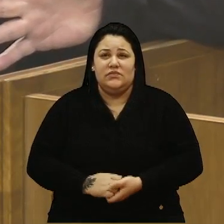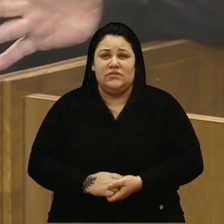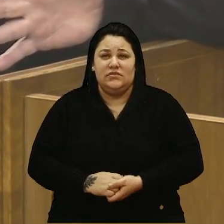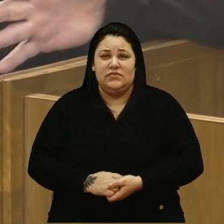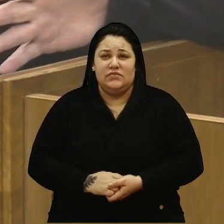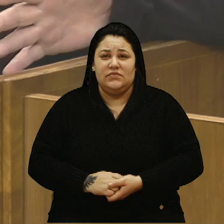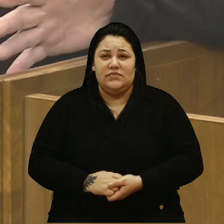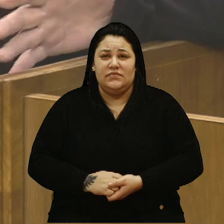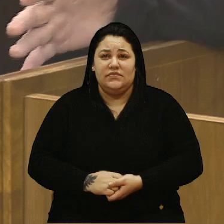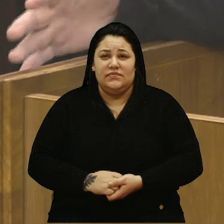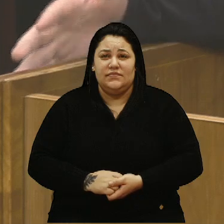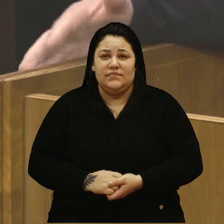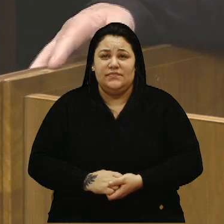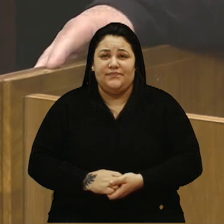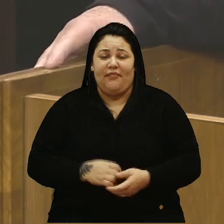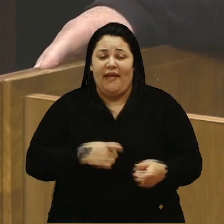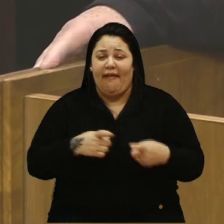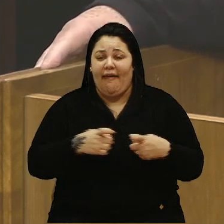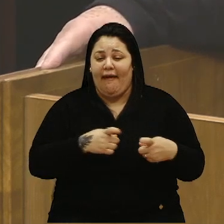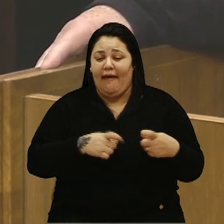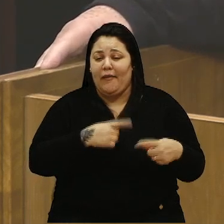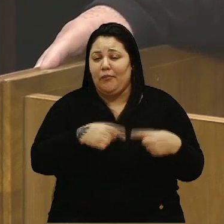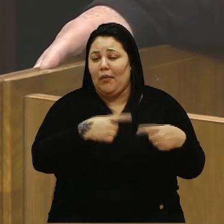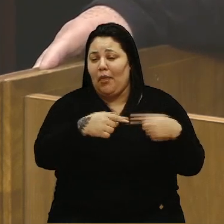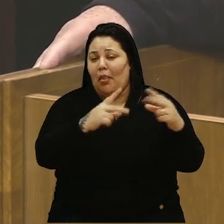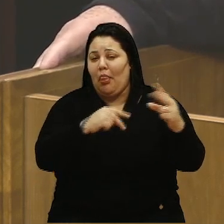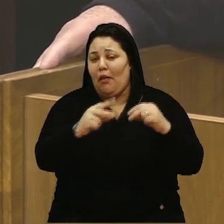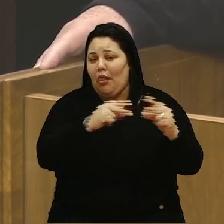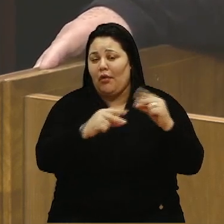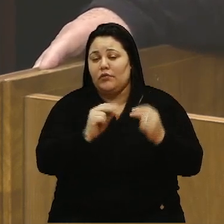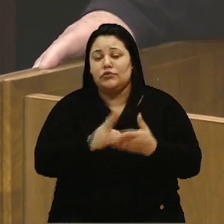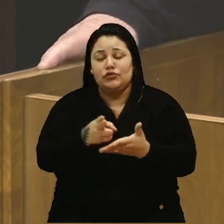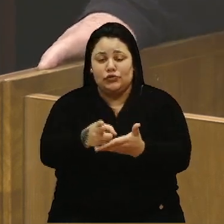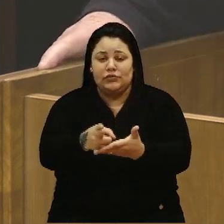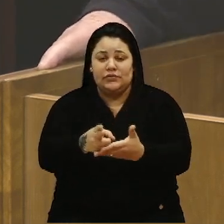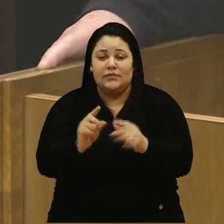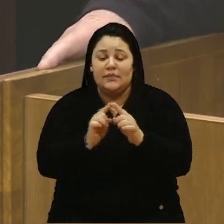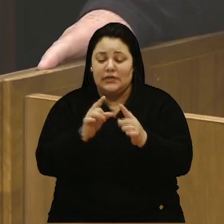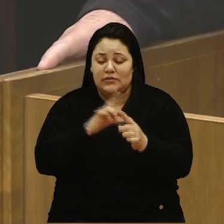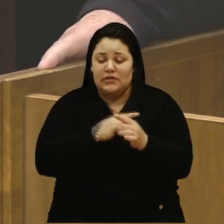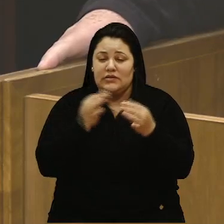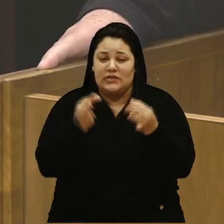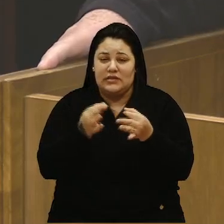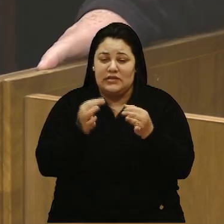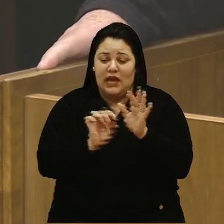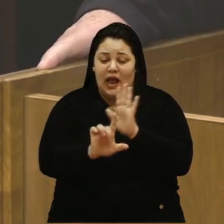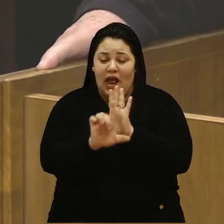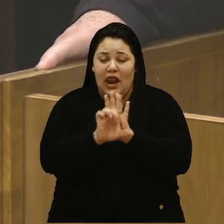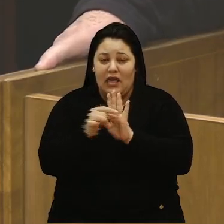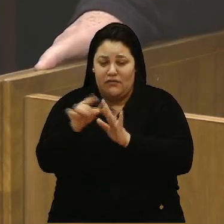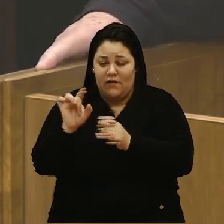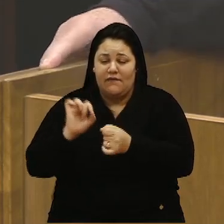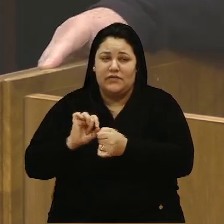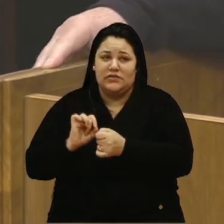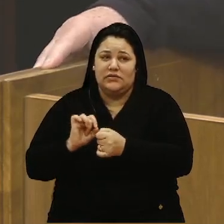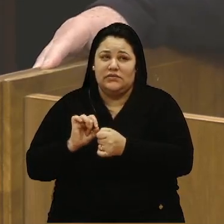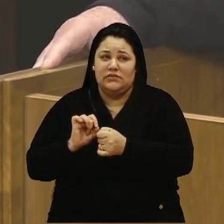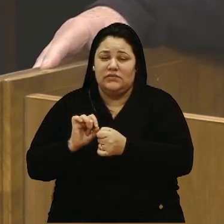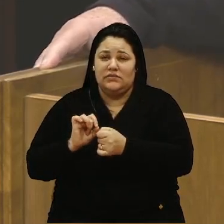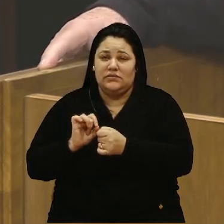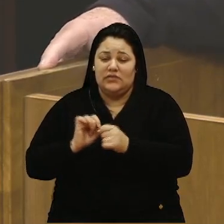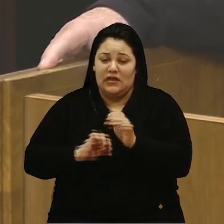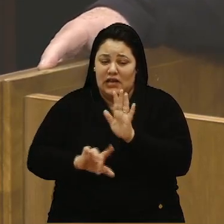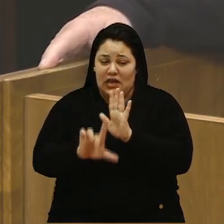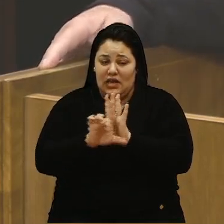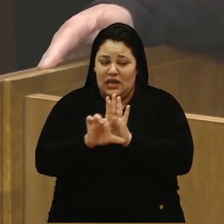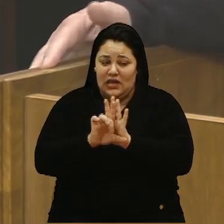a guerra de narrativas vai continuar. Mas eu tenho a convicção de que a lei vai ser feita. A lei vai ser